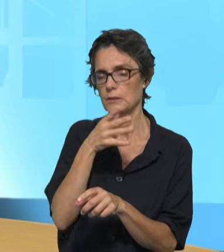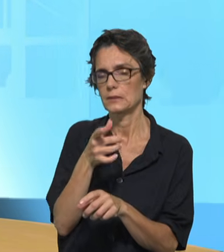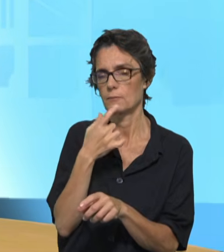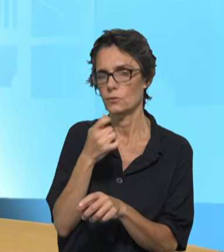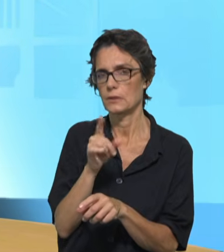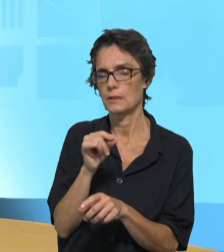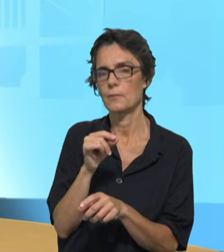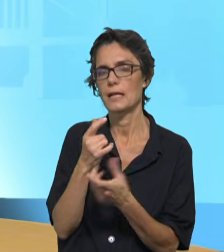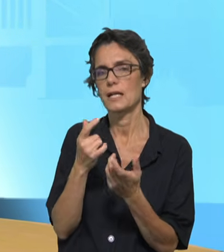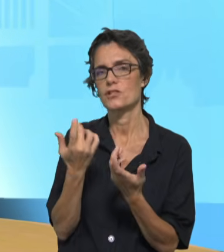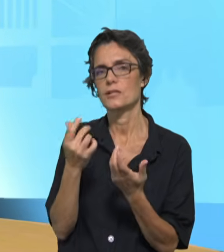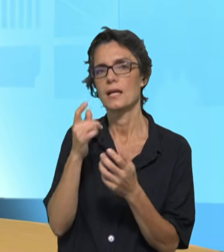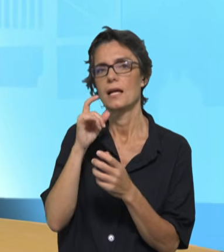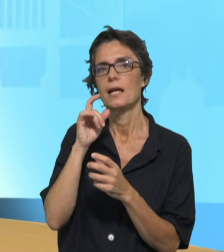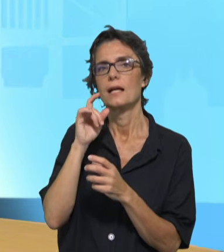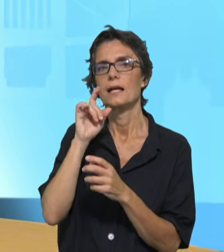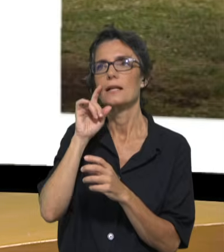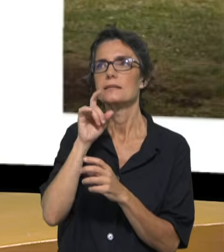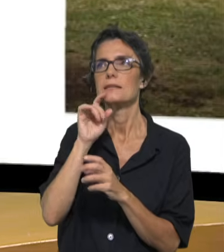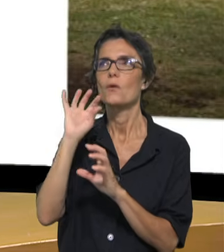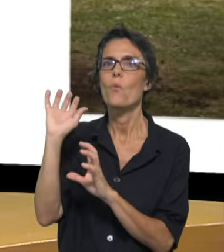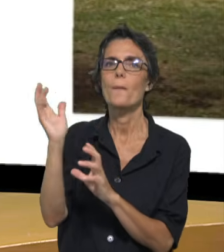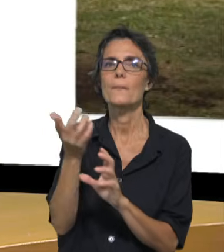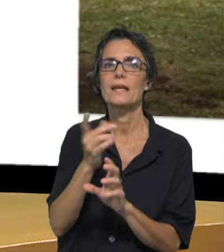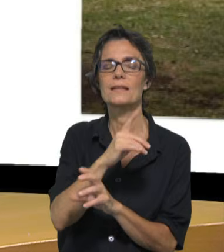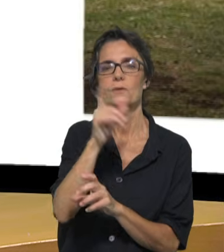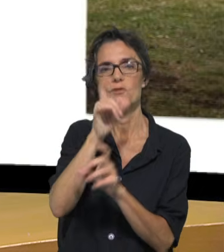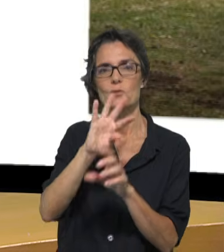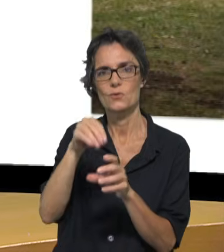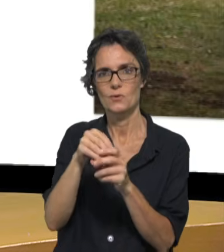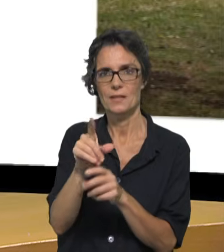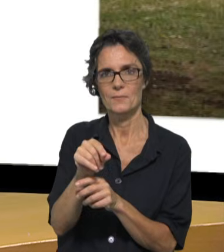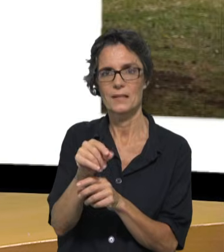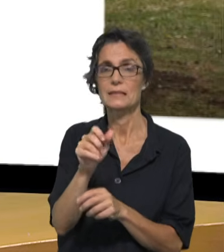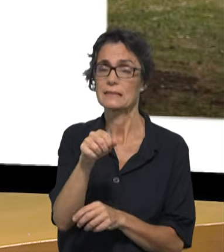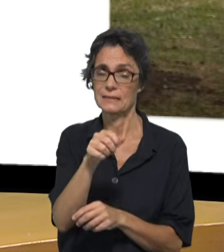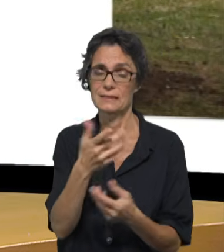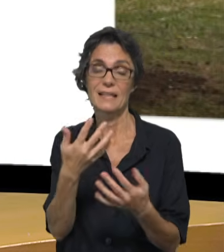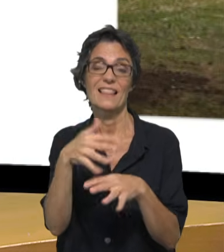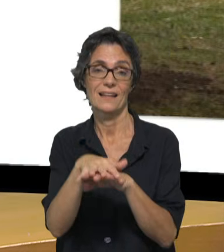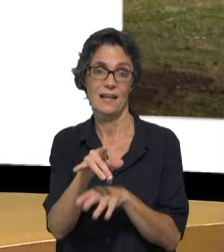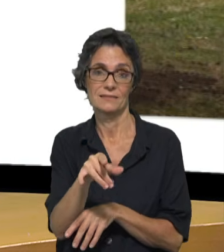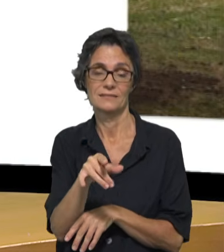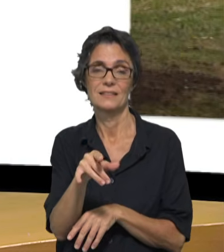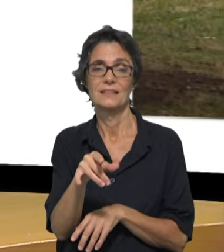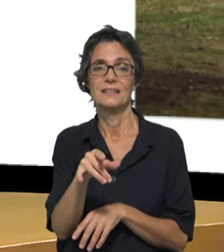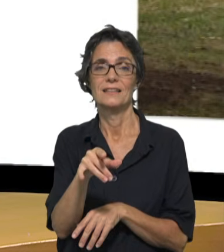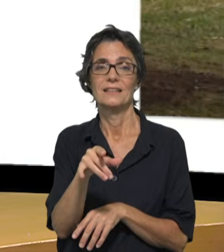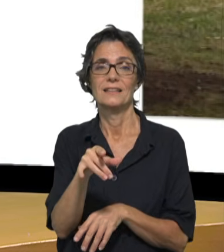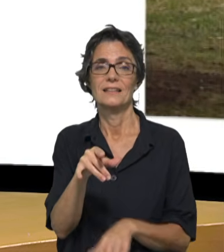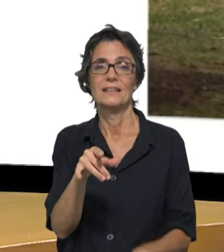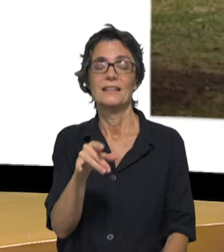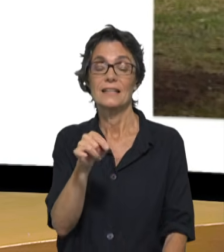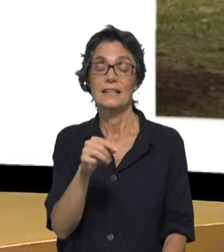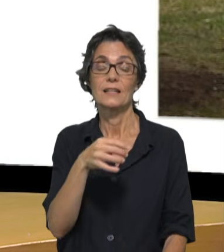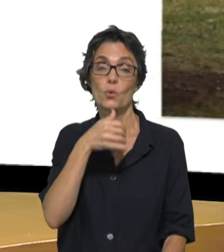Dessa ecologia integral de que fala o Papa. Dessa ecologia integral. E isso, neste momento, é um problema, sobretudo no